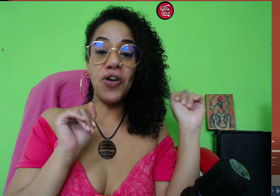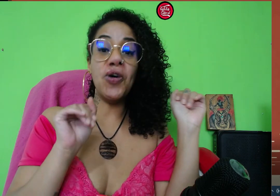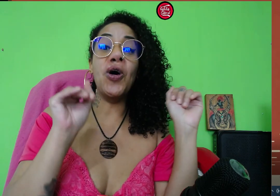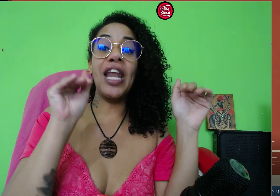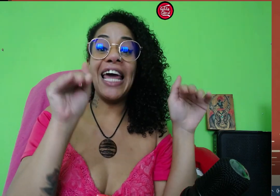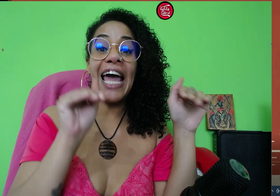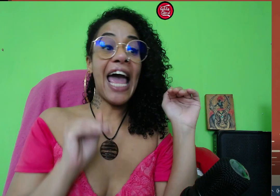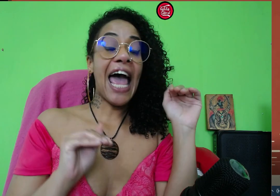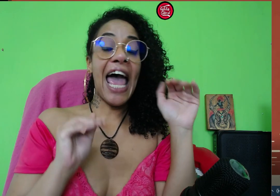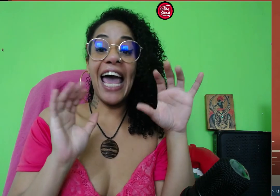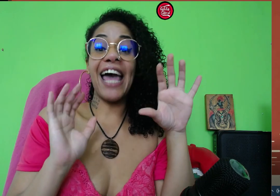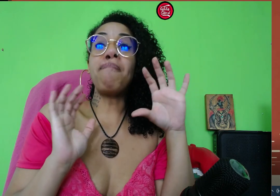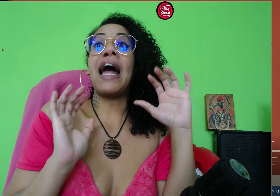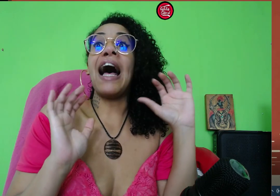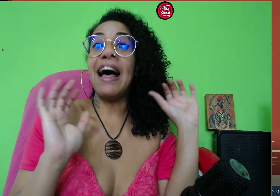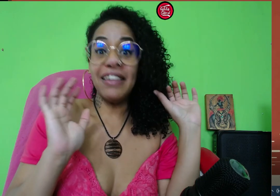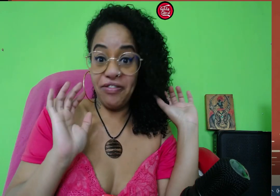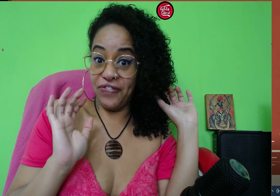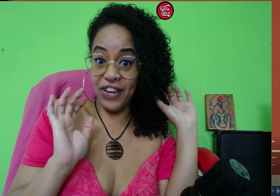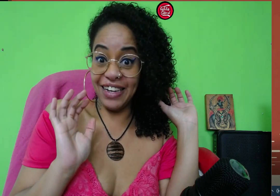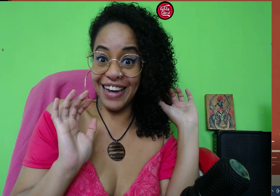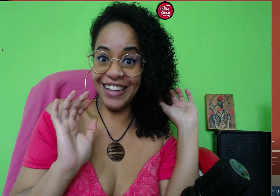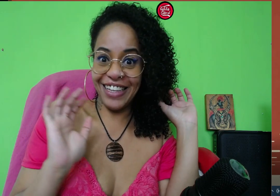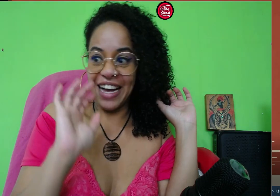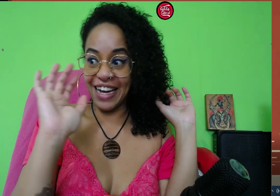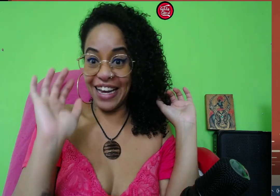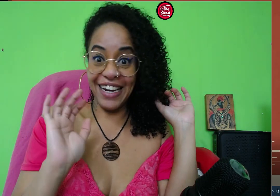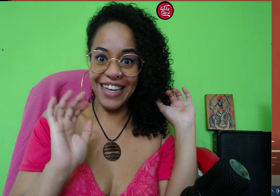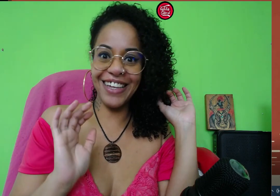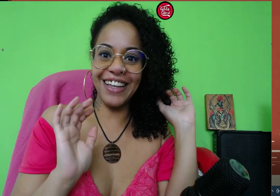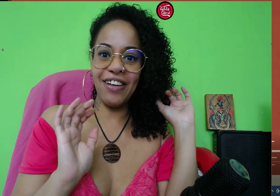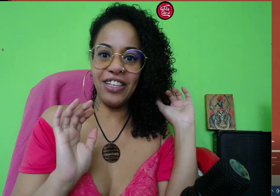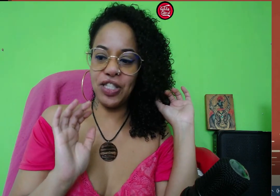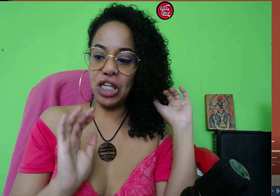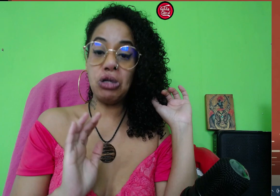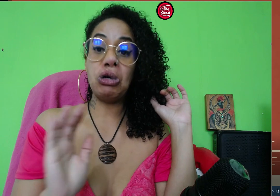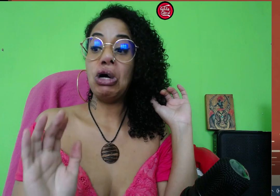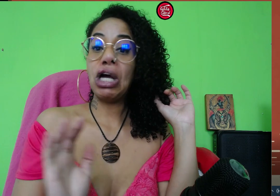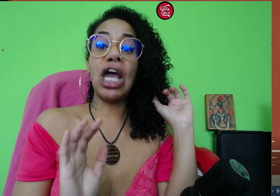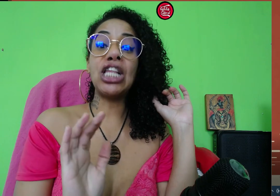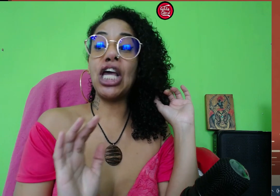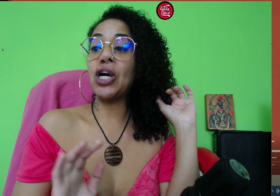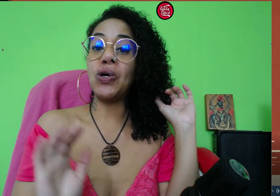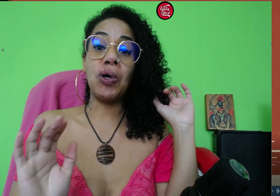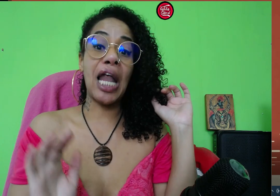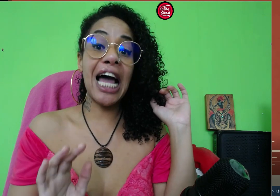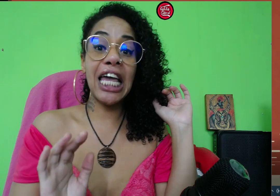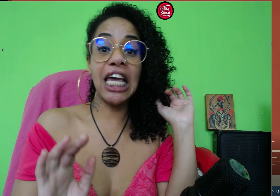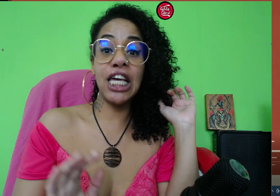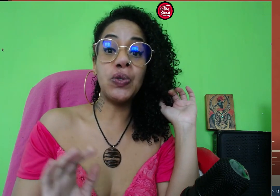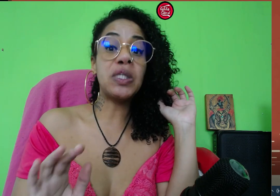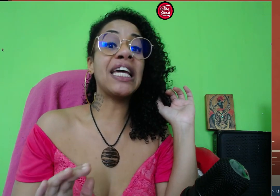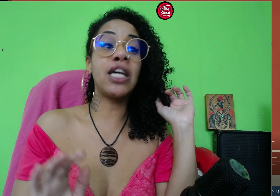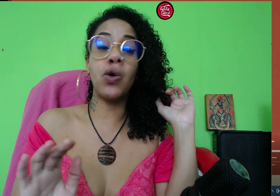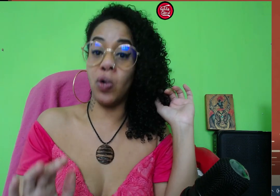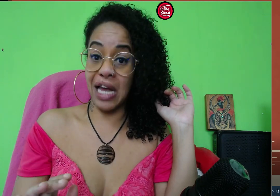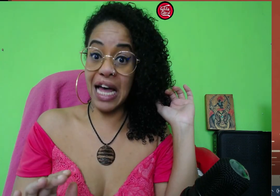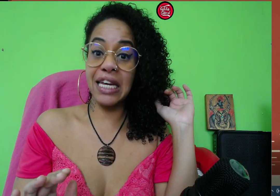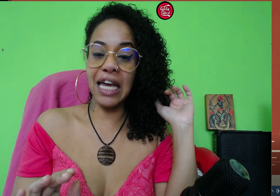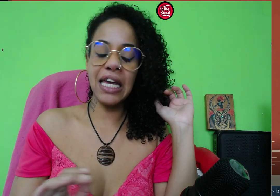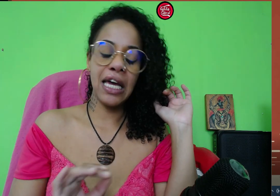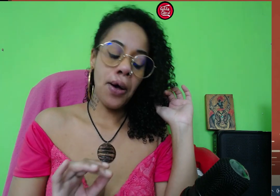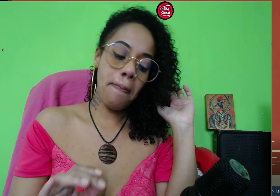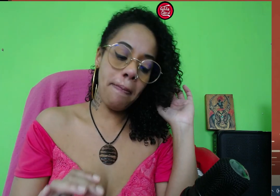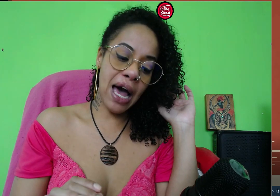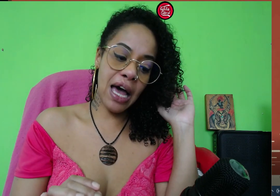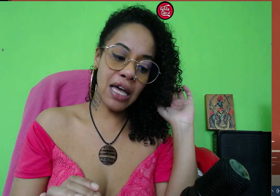o rolê é para enfim né da galera aí que tá dizendo quem tem que colar quem que não tem que colar